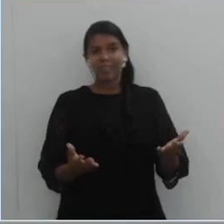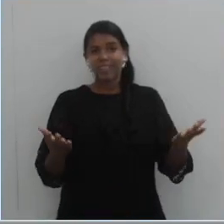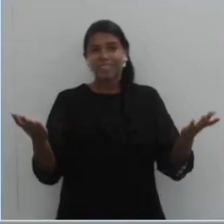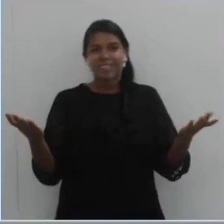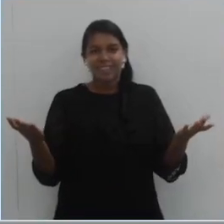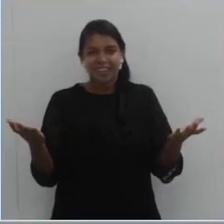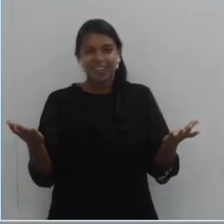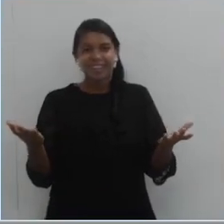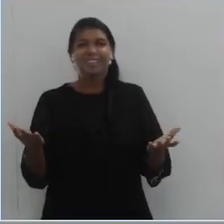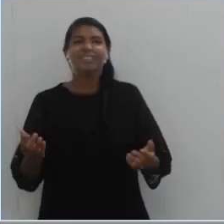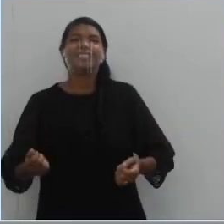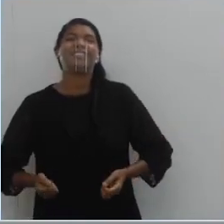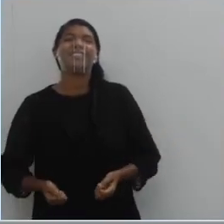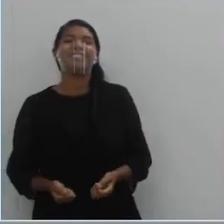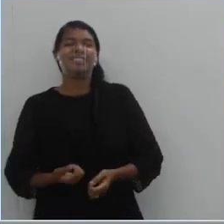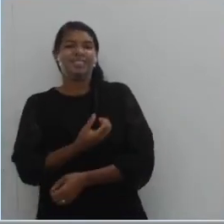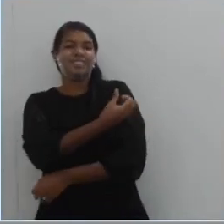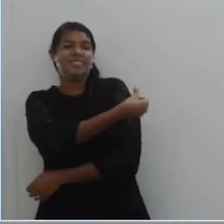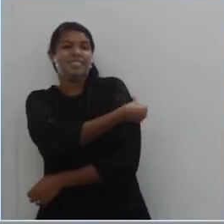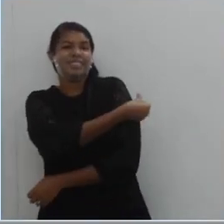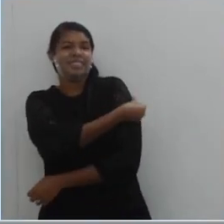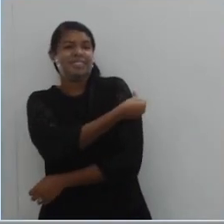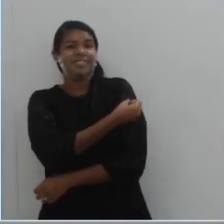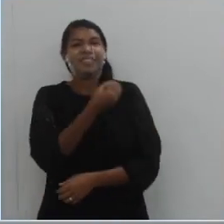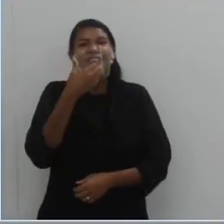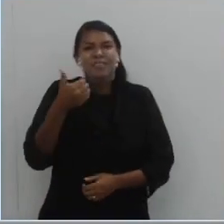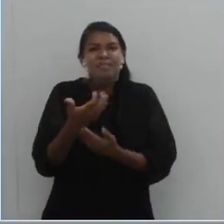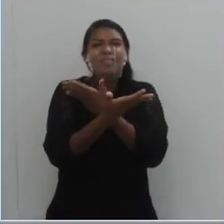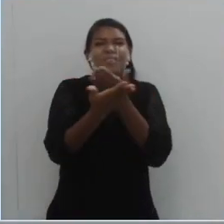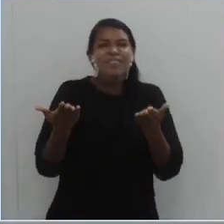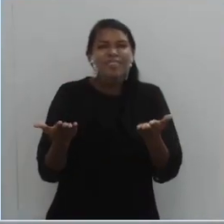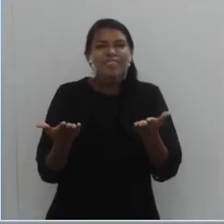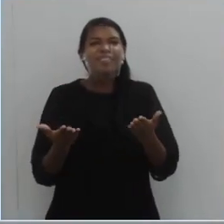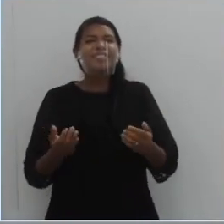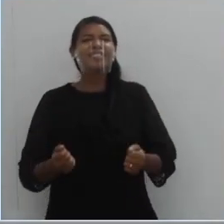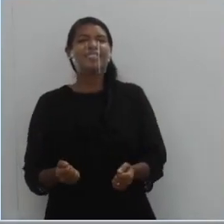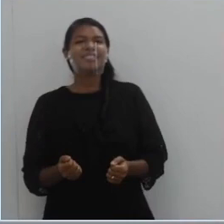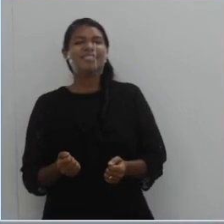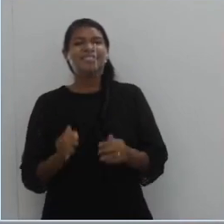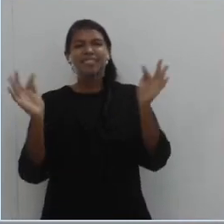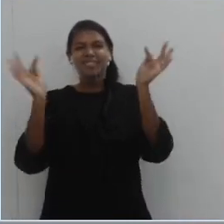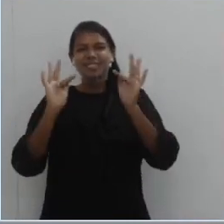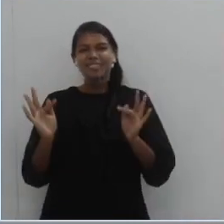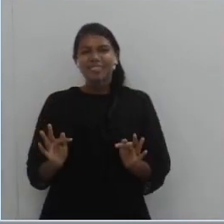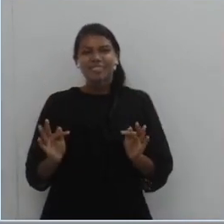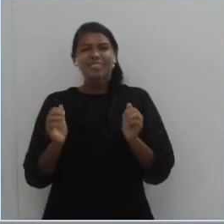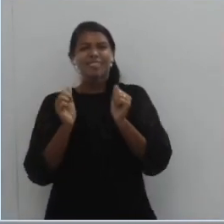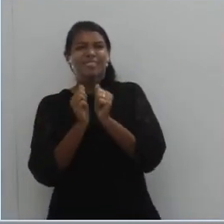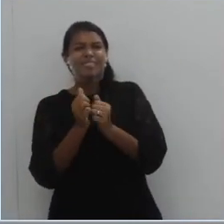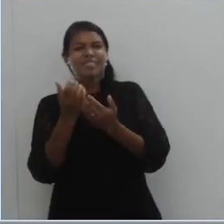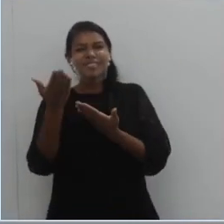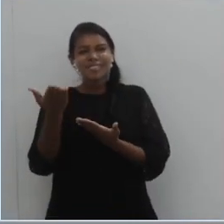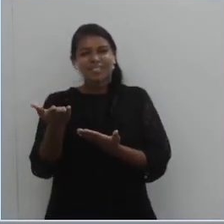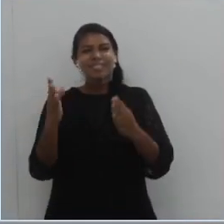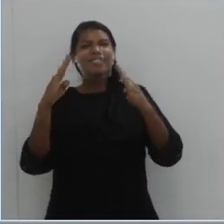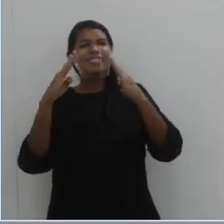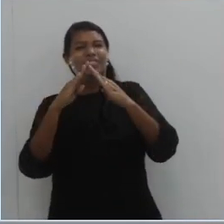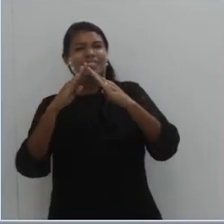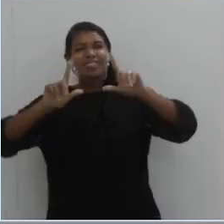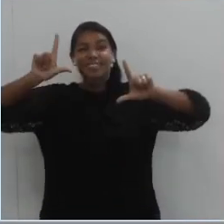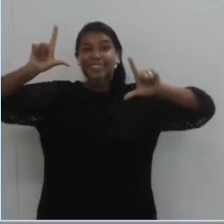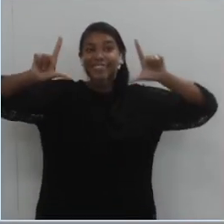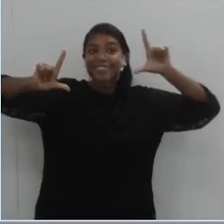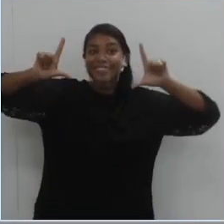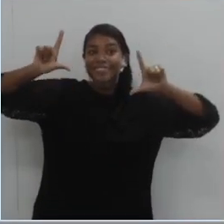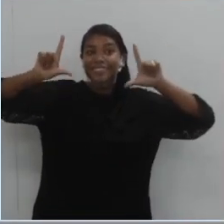Salve, salve, sexto ano, tudo bom com vocês? É um prazer estar aqui no seu lar, na